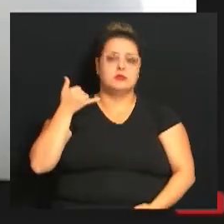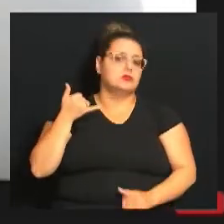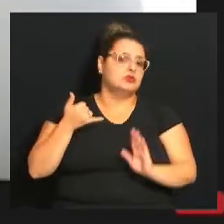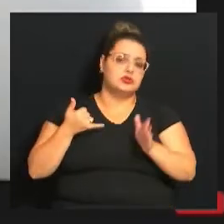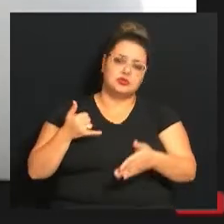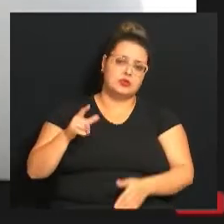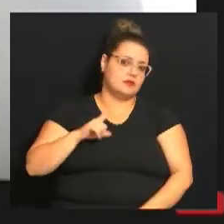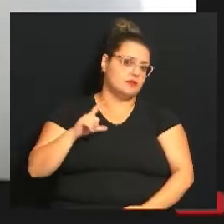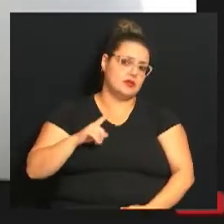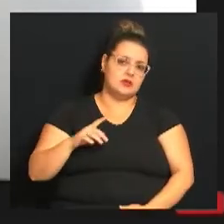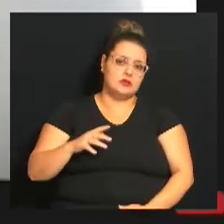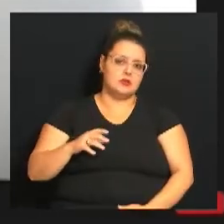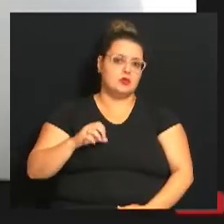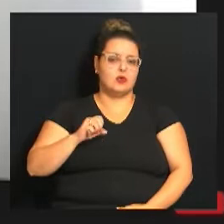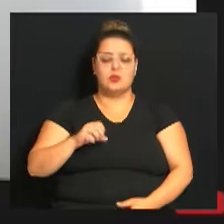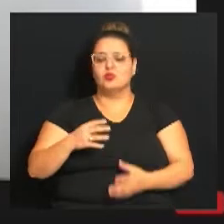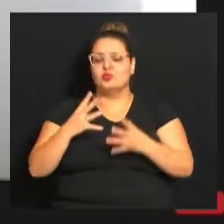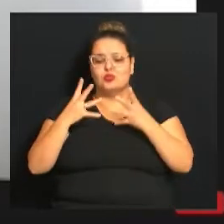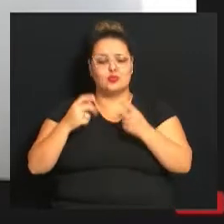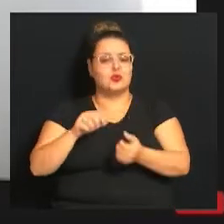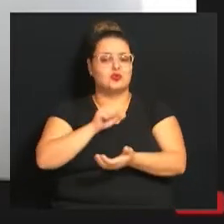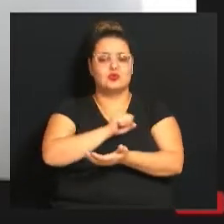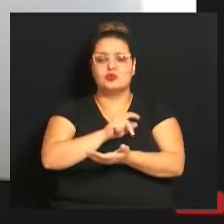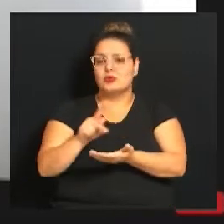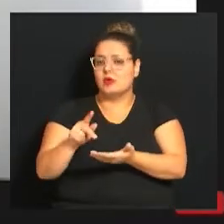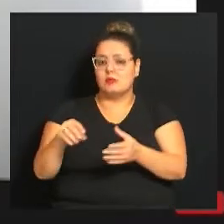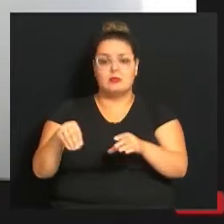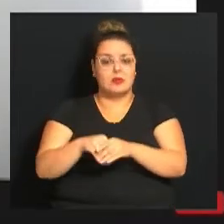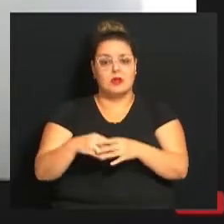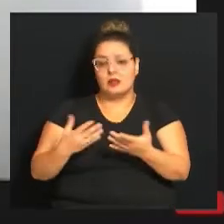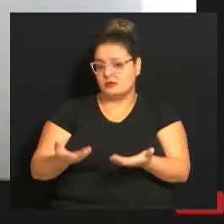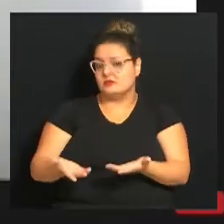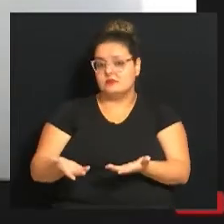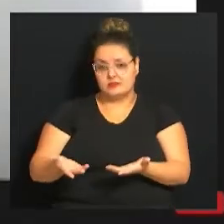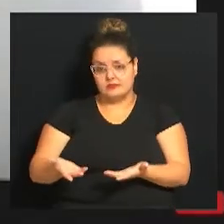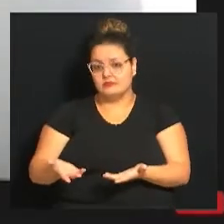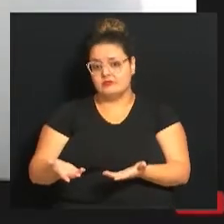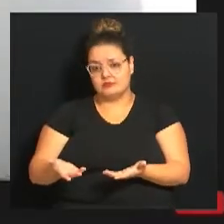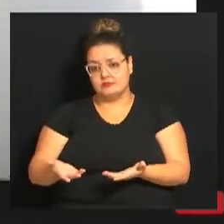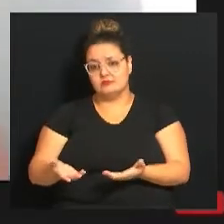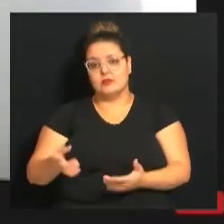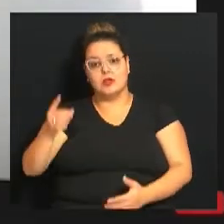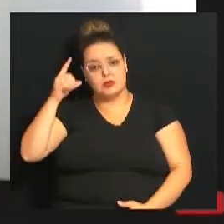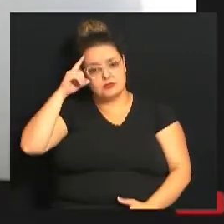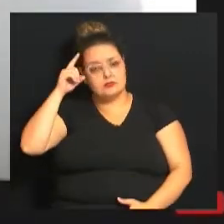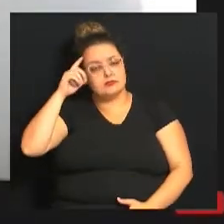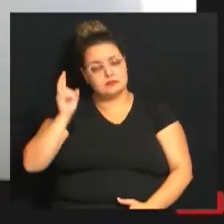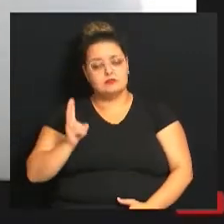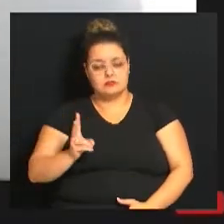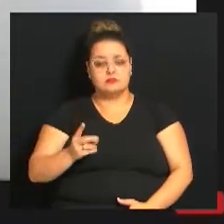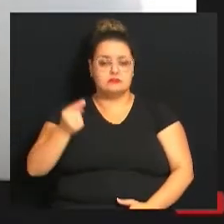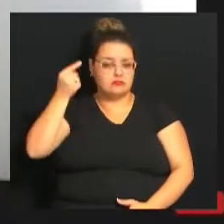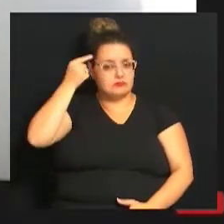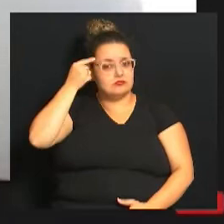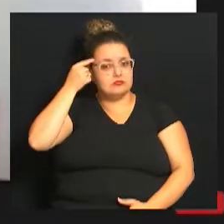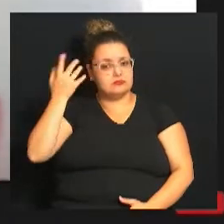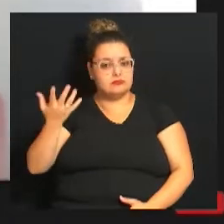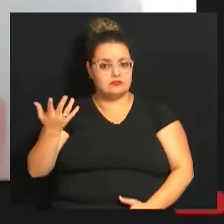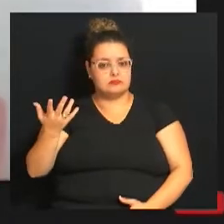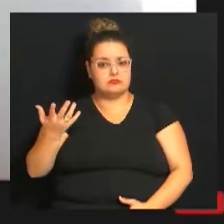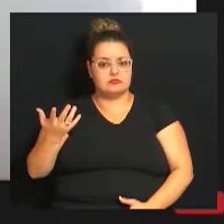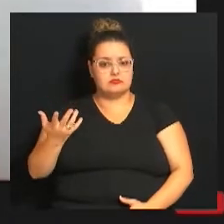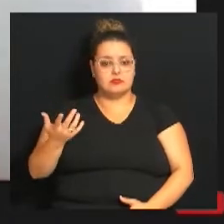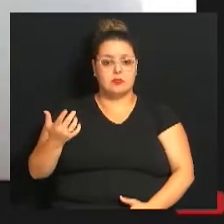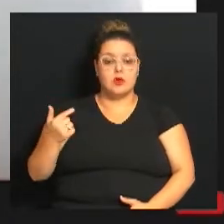todo o smartphone, já vem com os aplicativos dentro. Então, isso entrou no nosso dia a dia. Eu sempre gosto de pensar nesse recorte, né, para a gente não pensar sempre